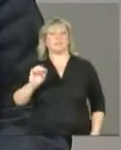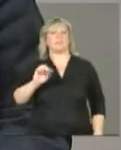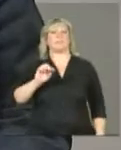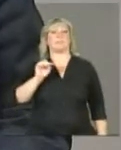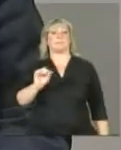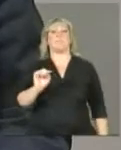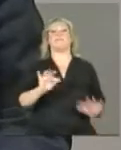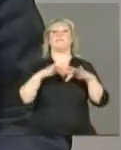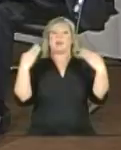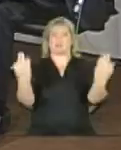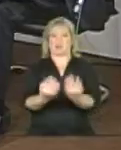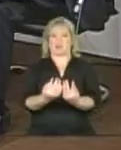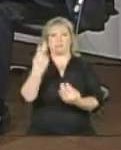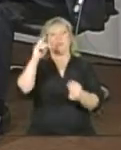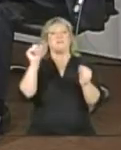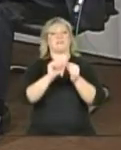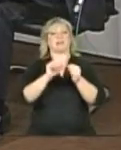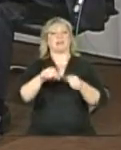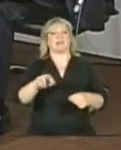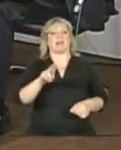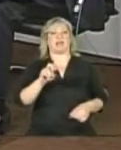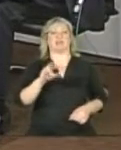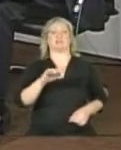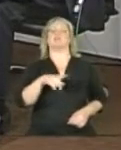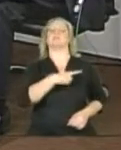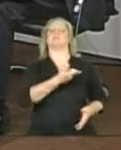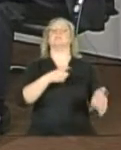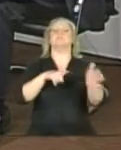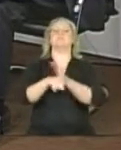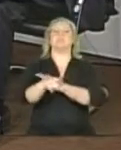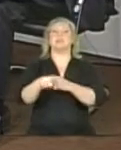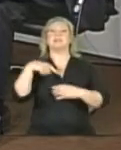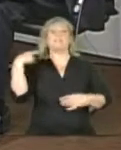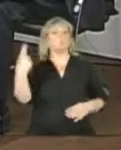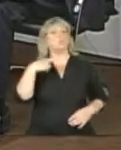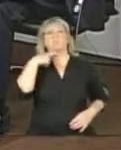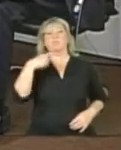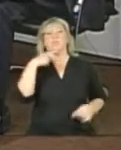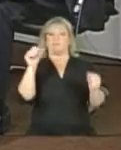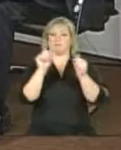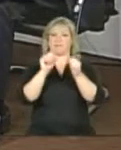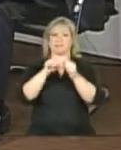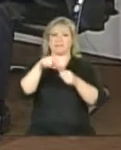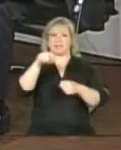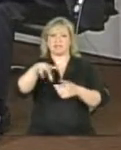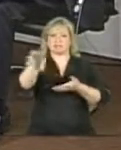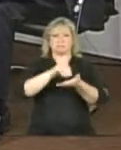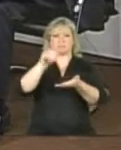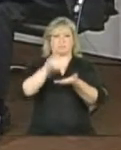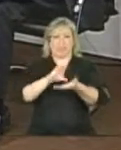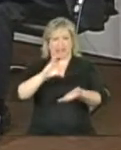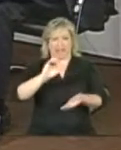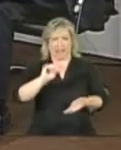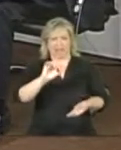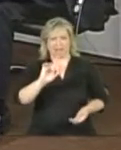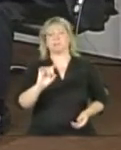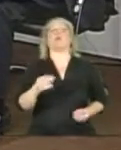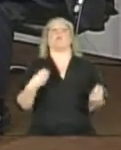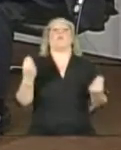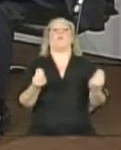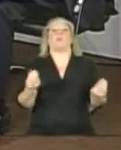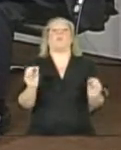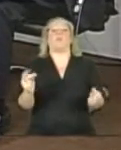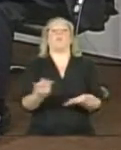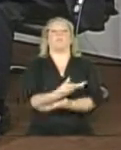cadastral aquelas que não conseguirem fazer essa atualização cadastral o que acontece com essas famílias no primeiro momento essas